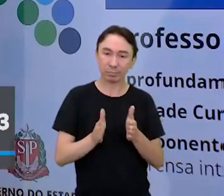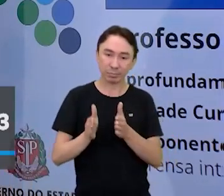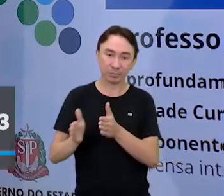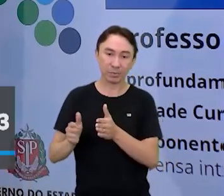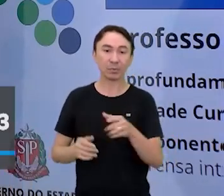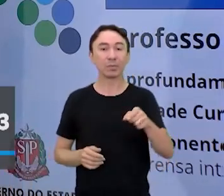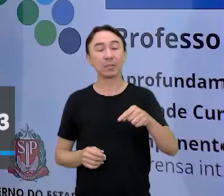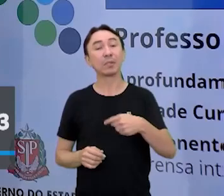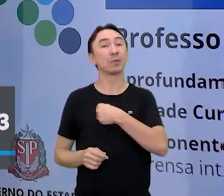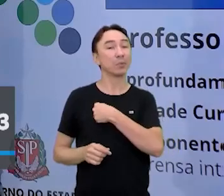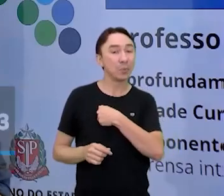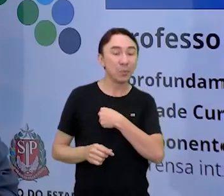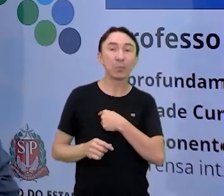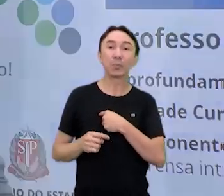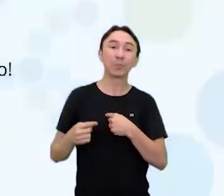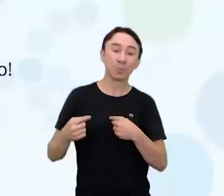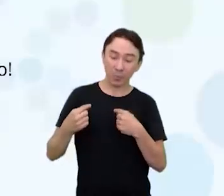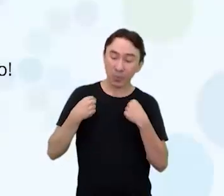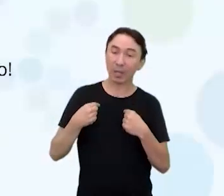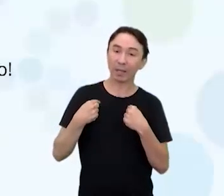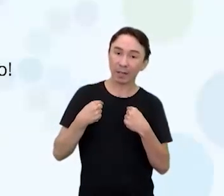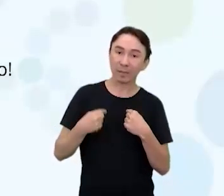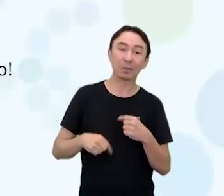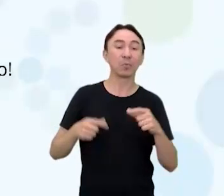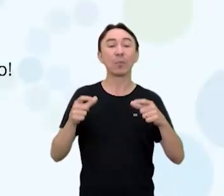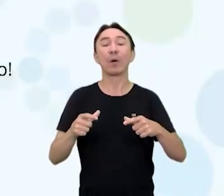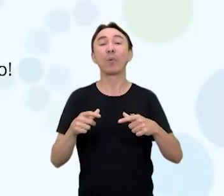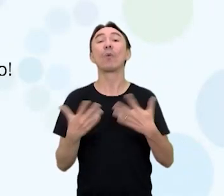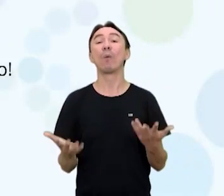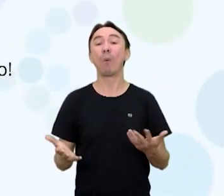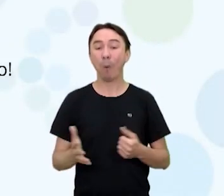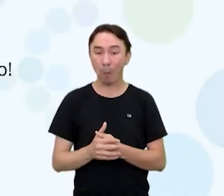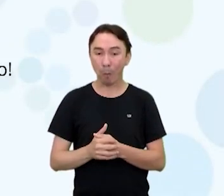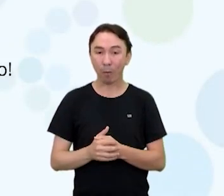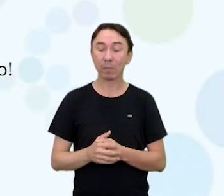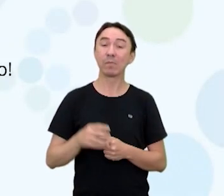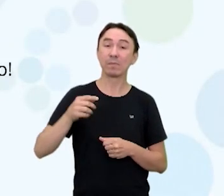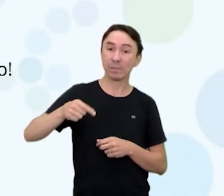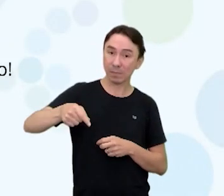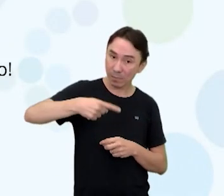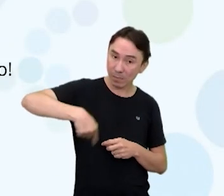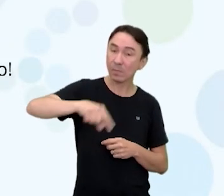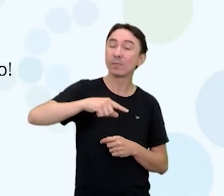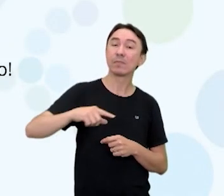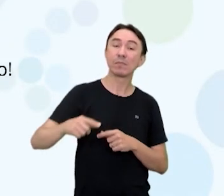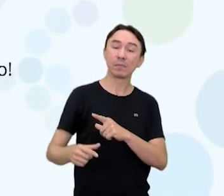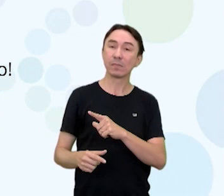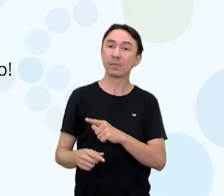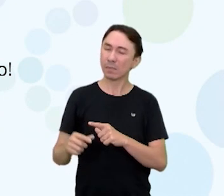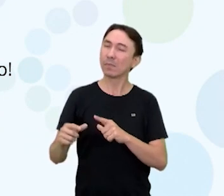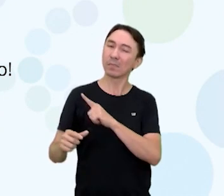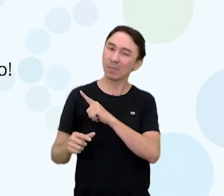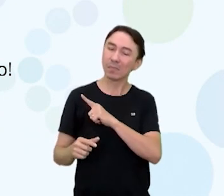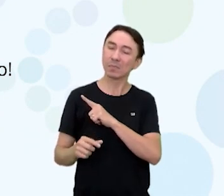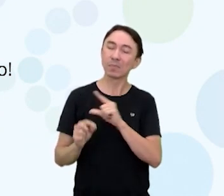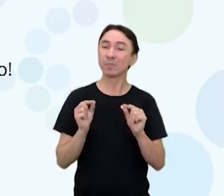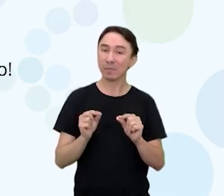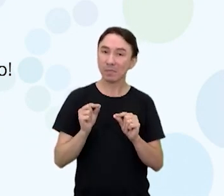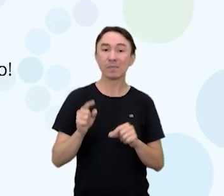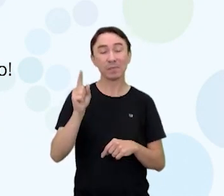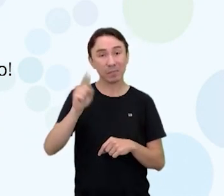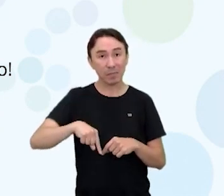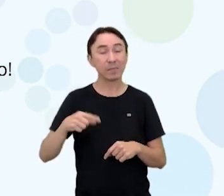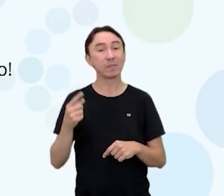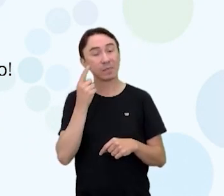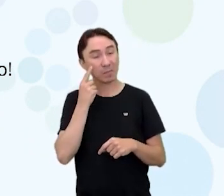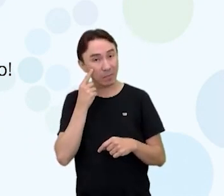estamos? Então vamos lá na tela direitinho, olha, nós somos quem? Somos o Observatório da Imprensa Internacional. Esta aula faz